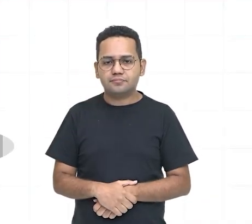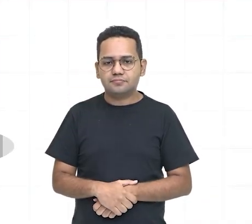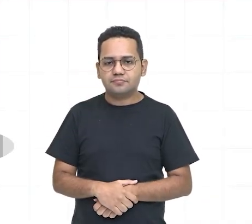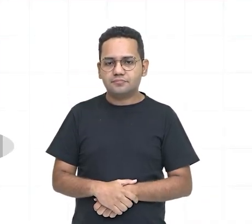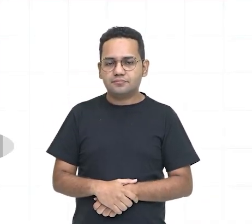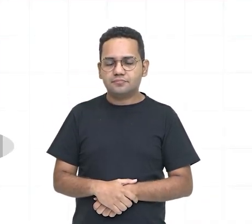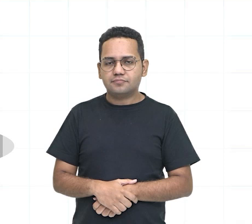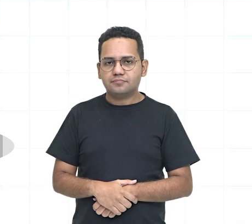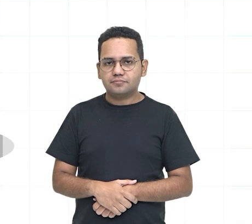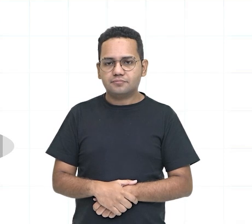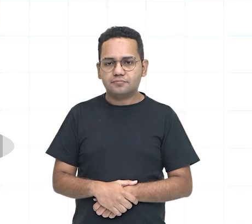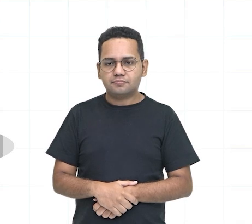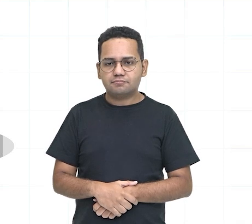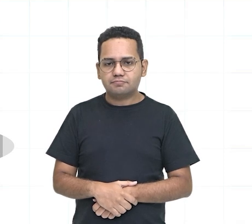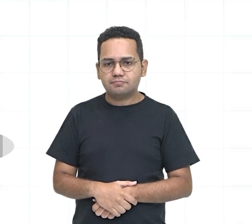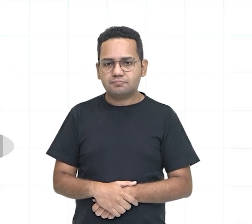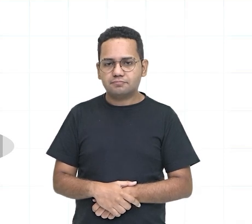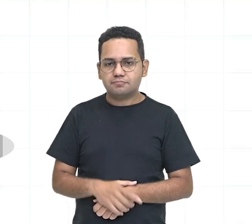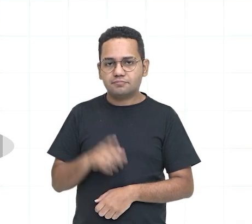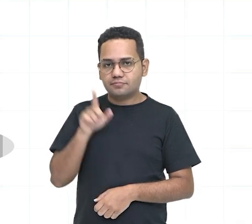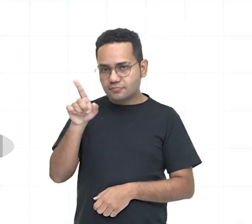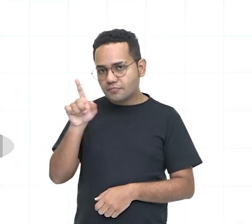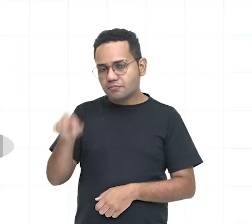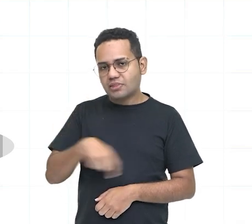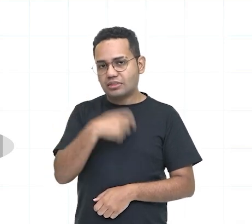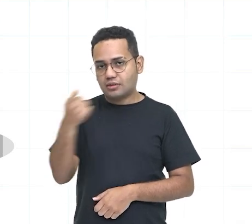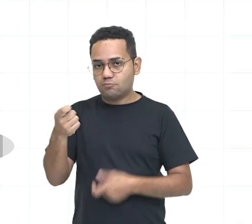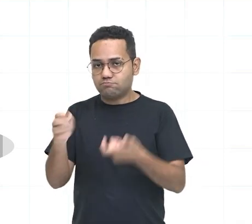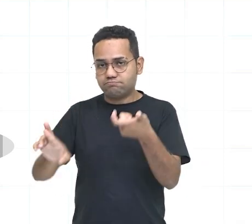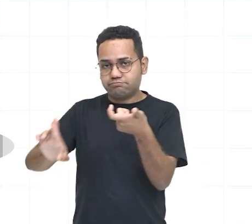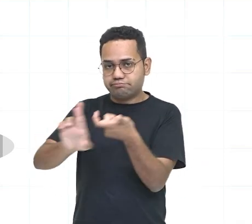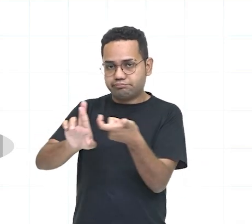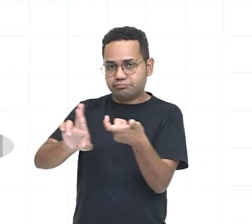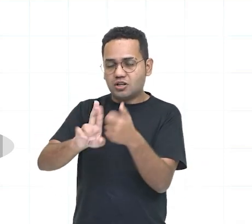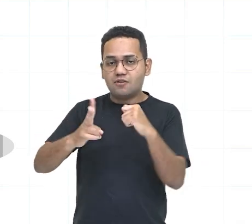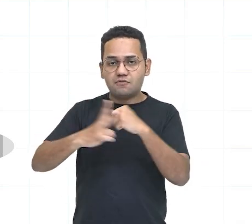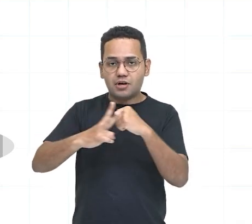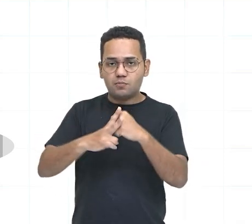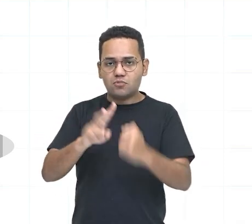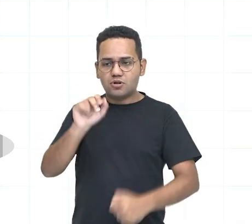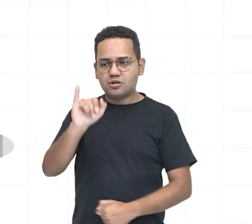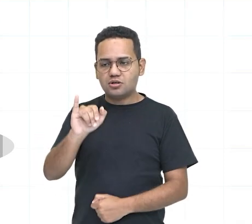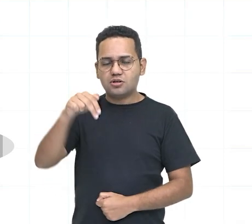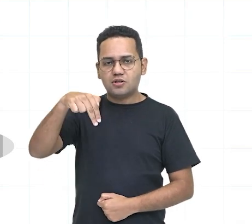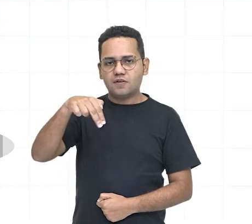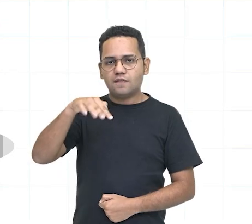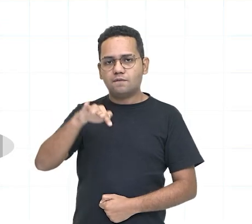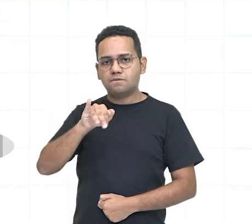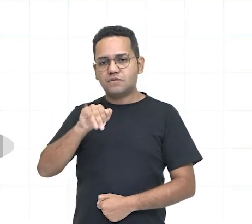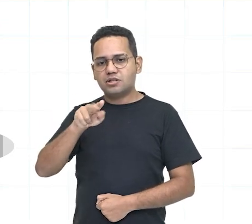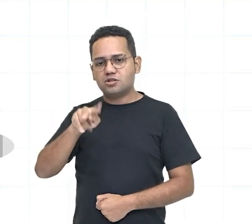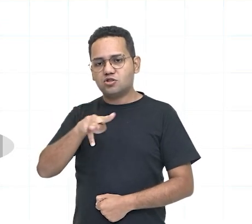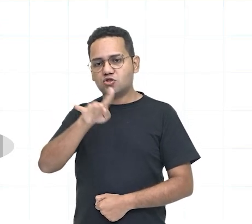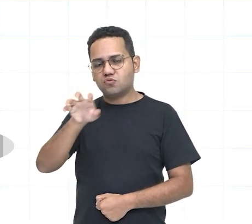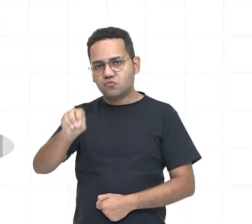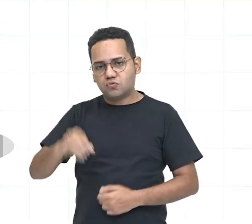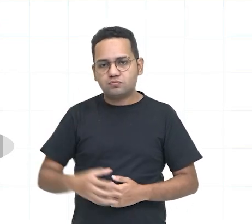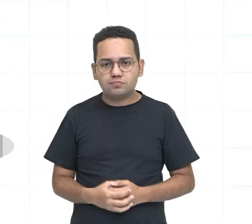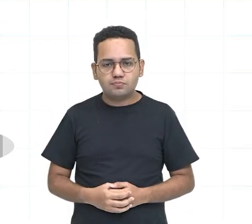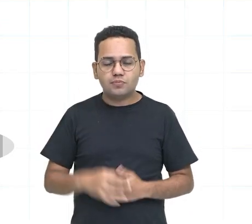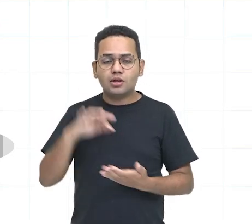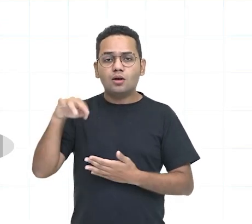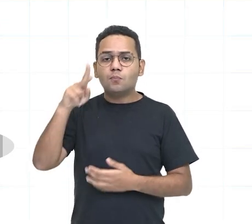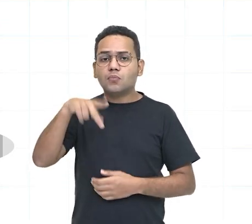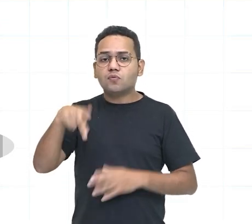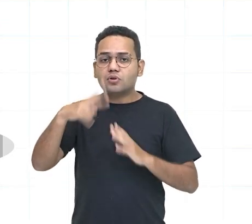Verbos no infinitivo, então. The infinitive is the base form of a verb, usually preceded by the word to